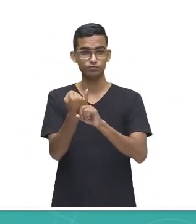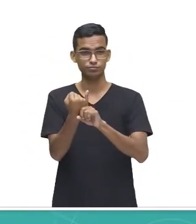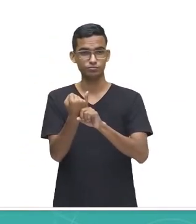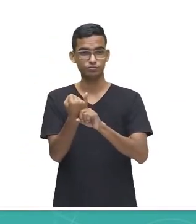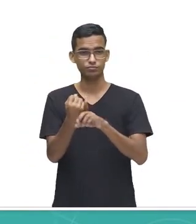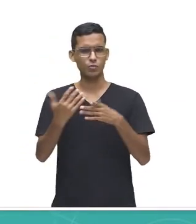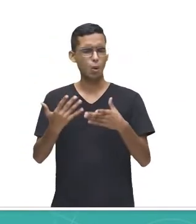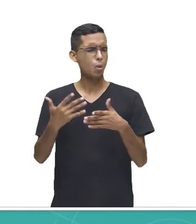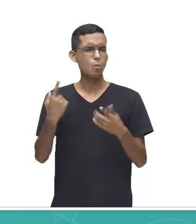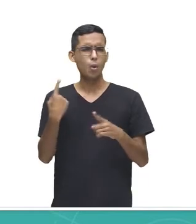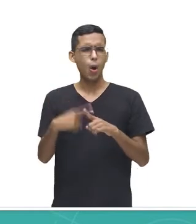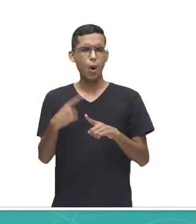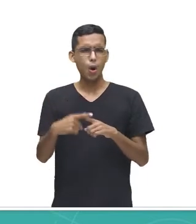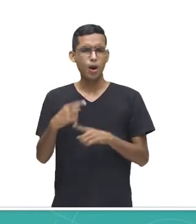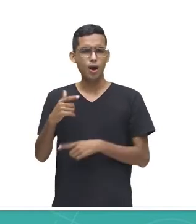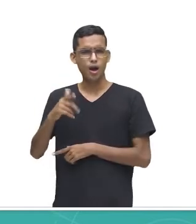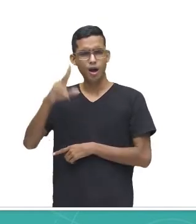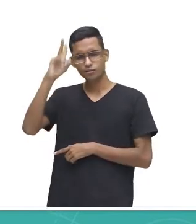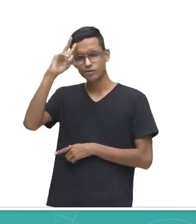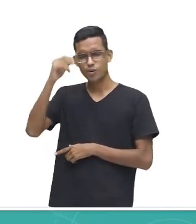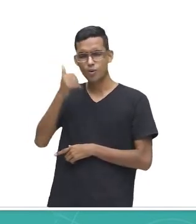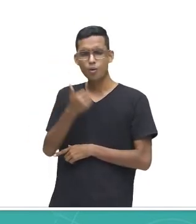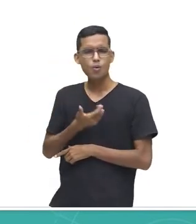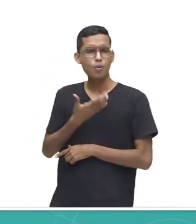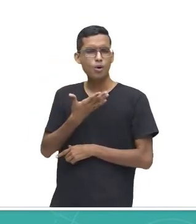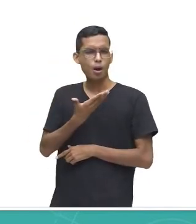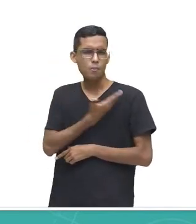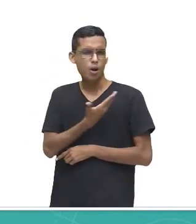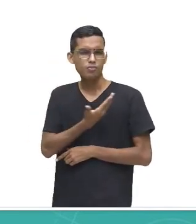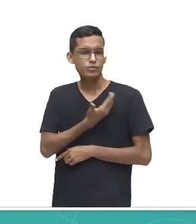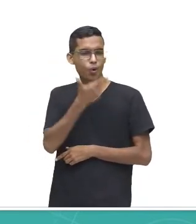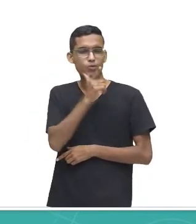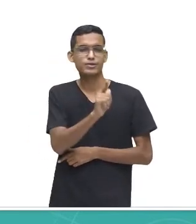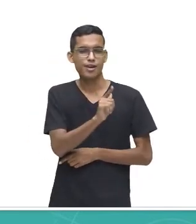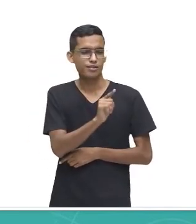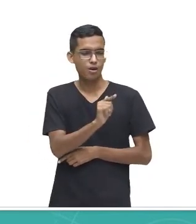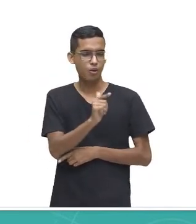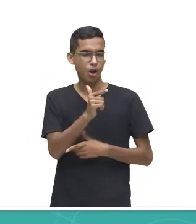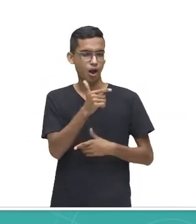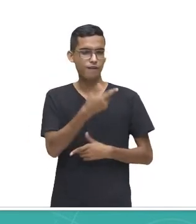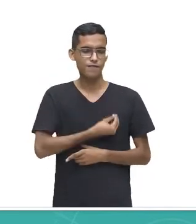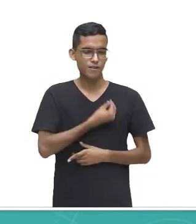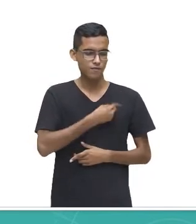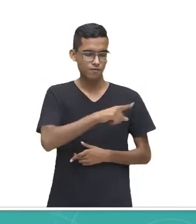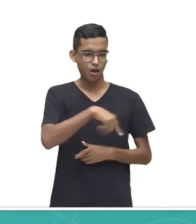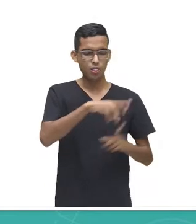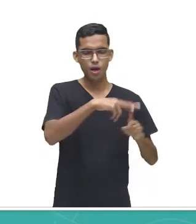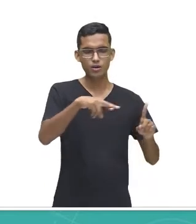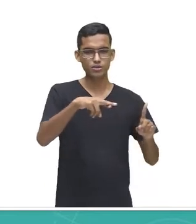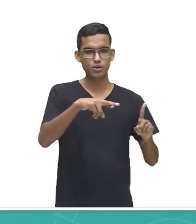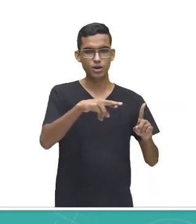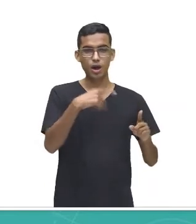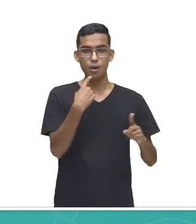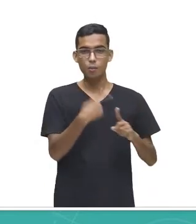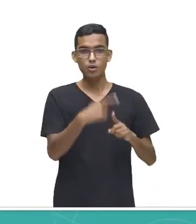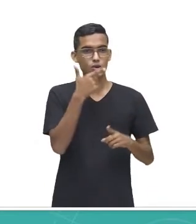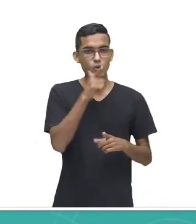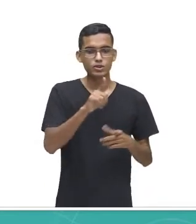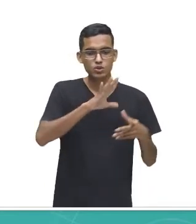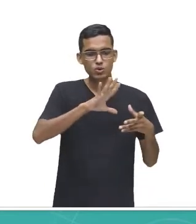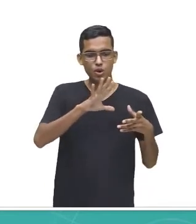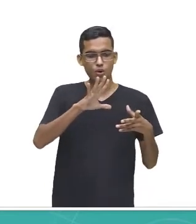naquela religião? Porque ela não conseguiu realizar a completude do biológico, do